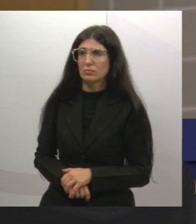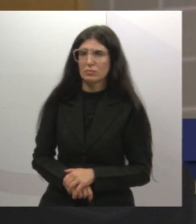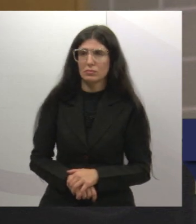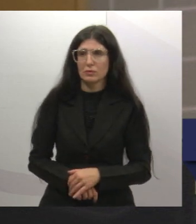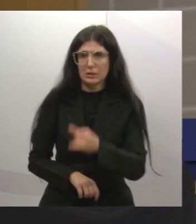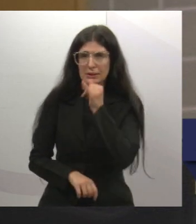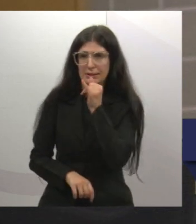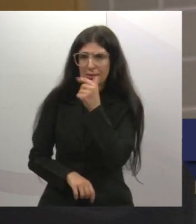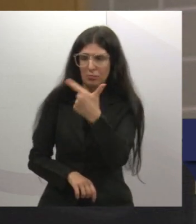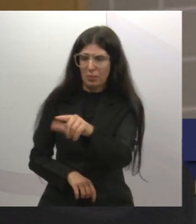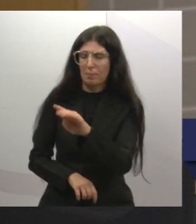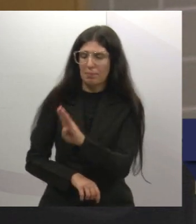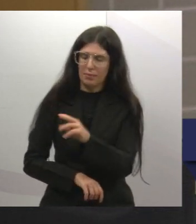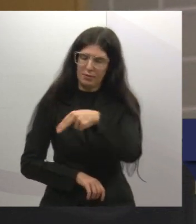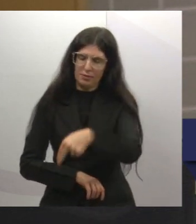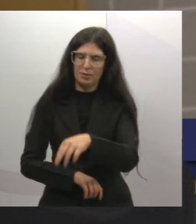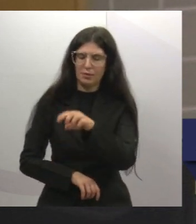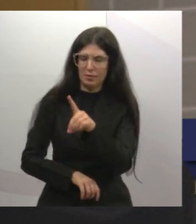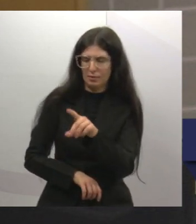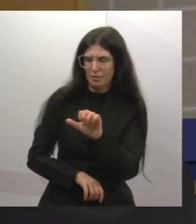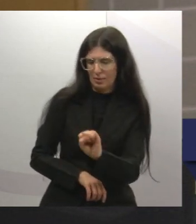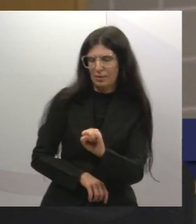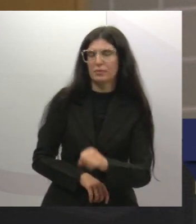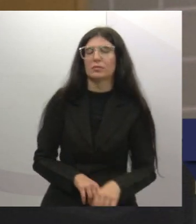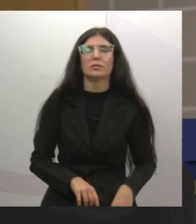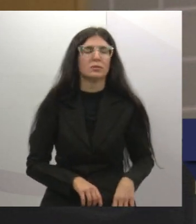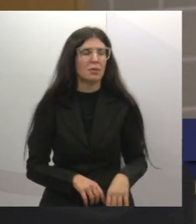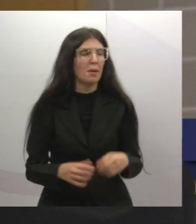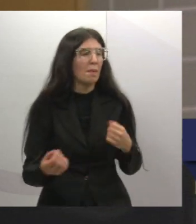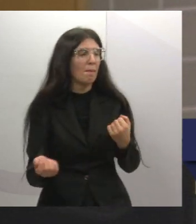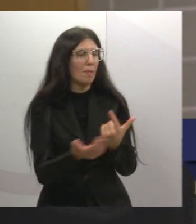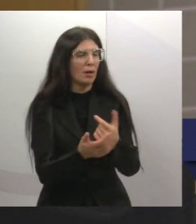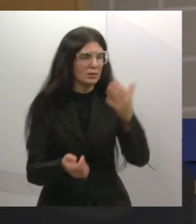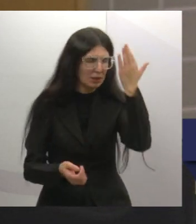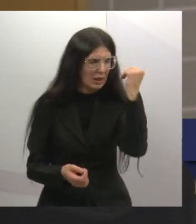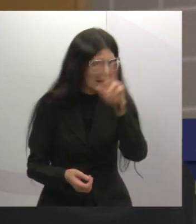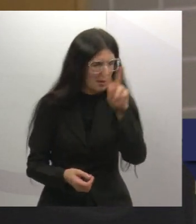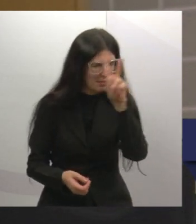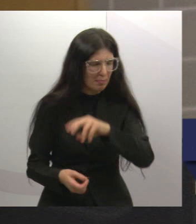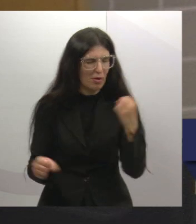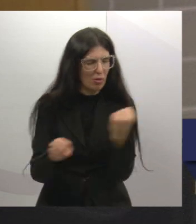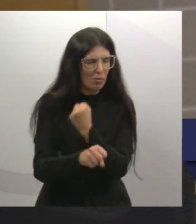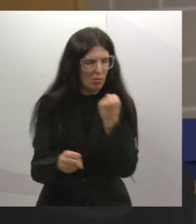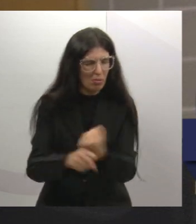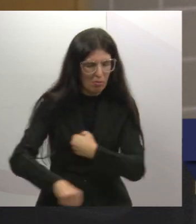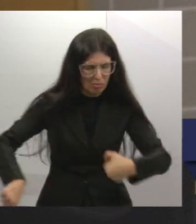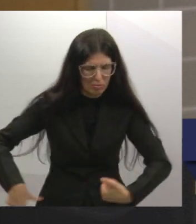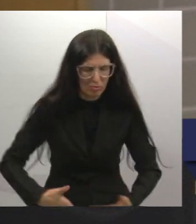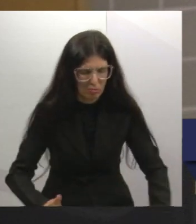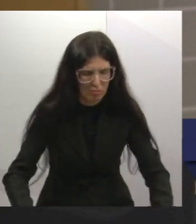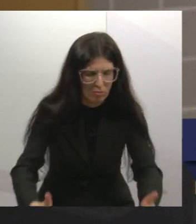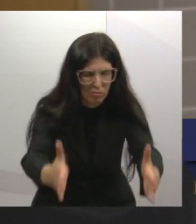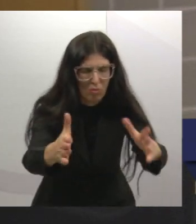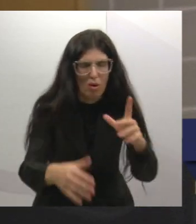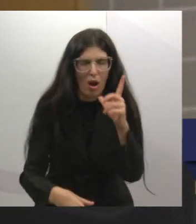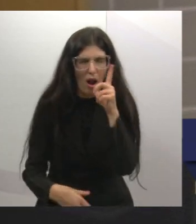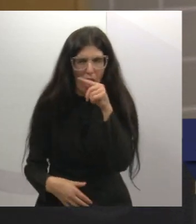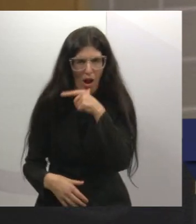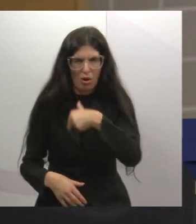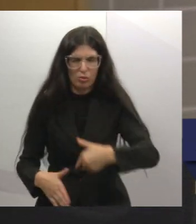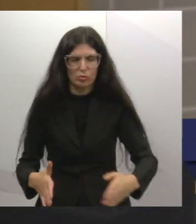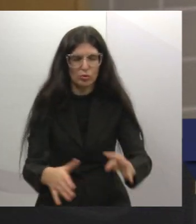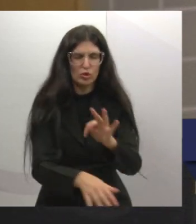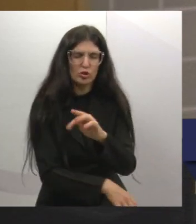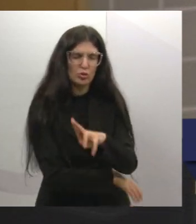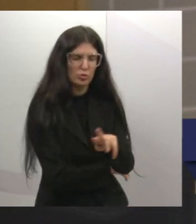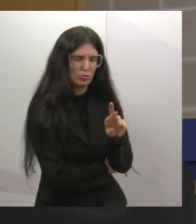exemplo, BNDES, referente ao córrego do Turi, né, que são empréstimos que são feitos, que eu não vou falar todos,